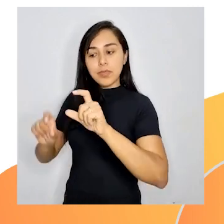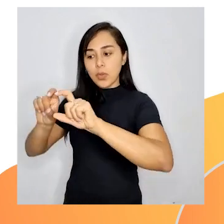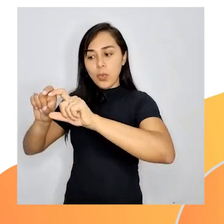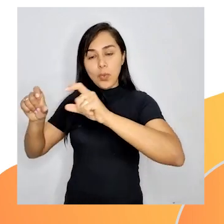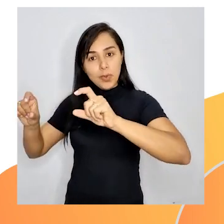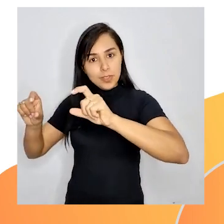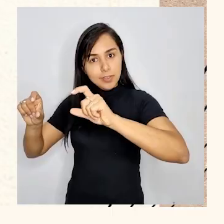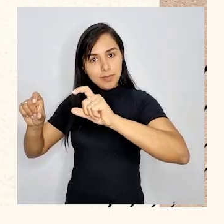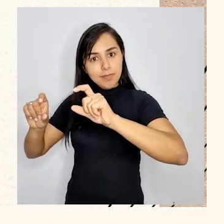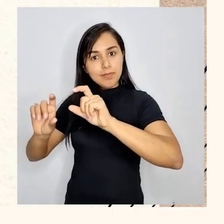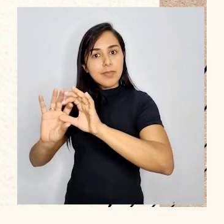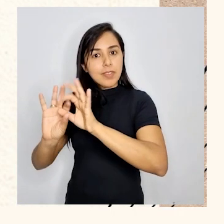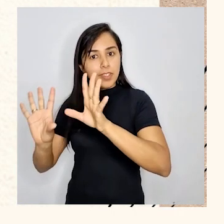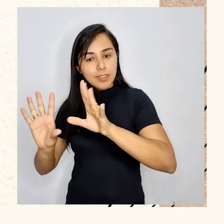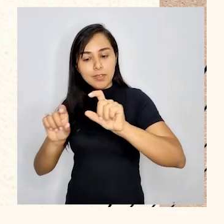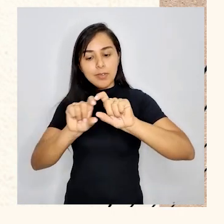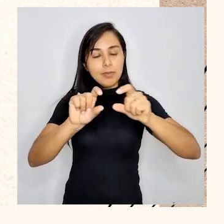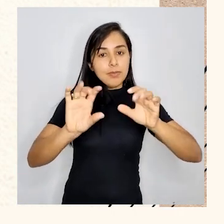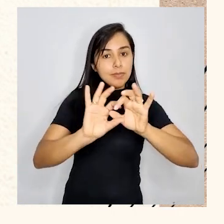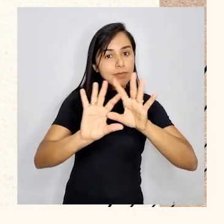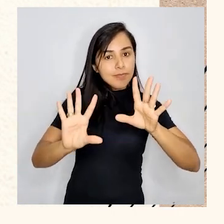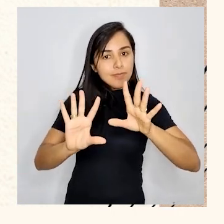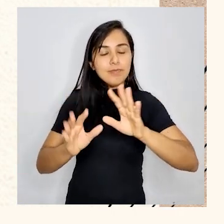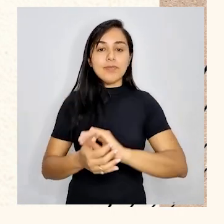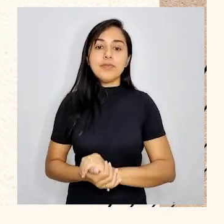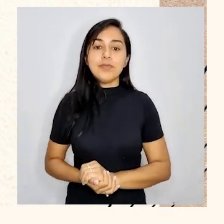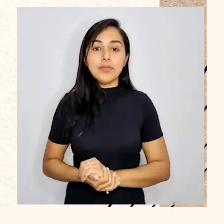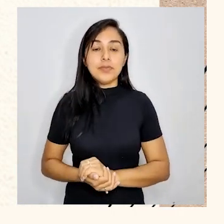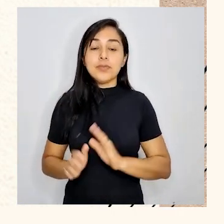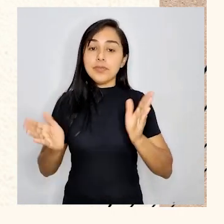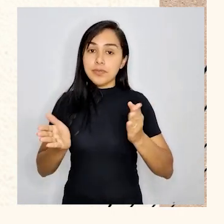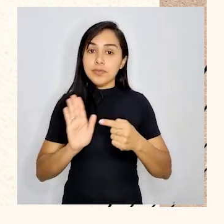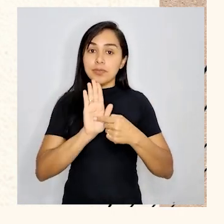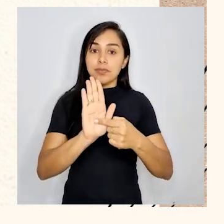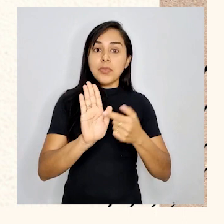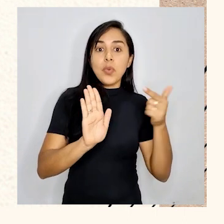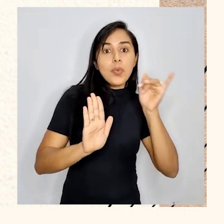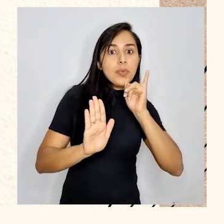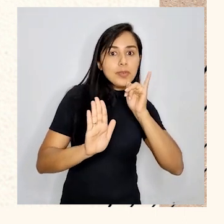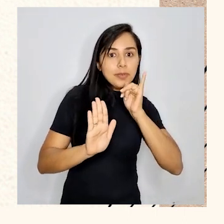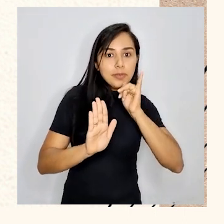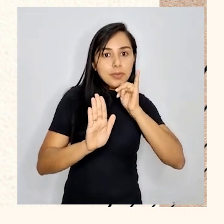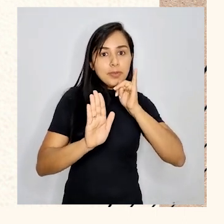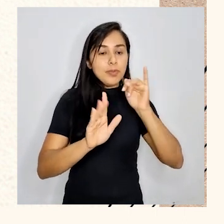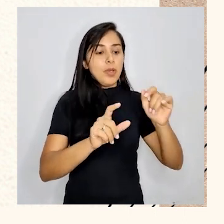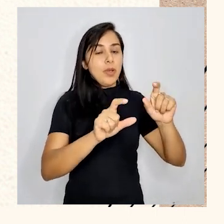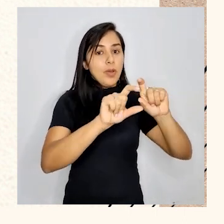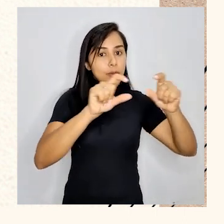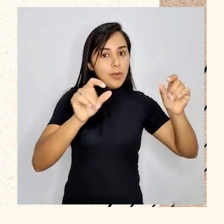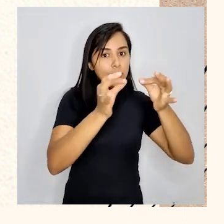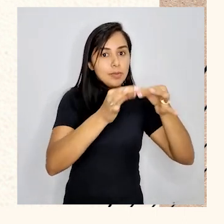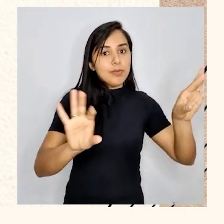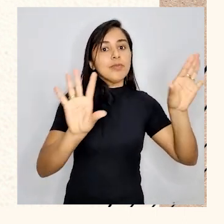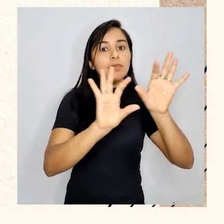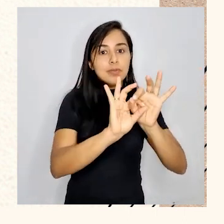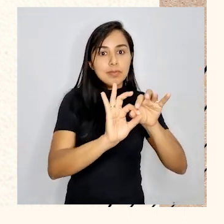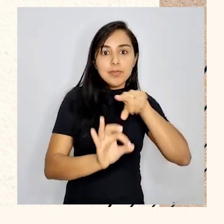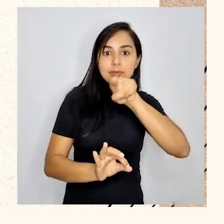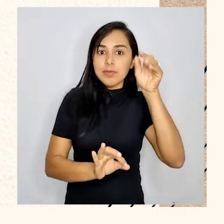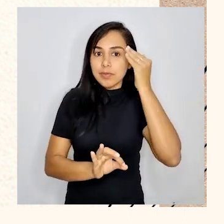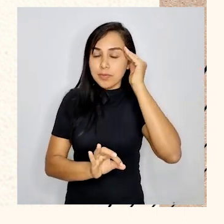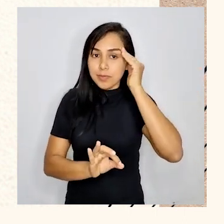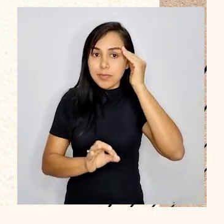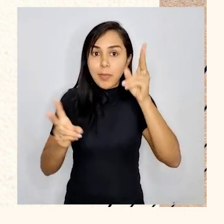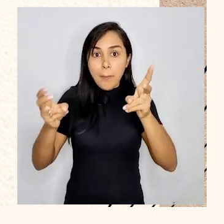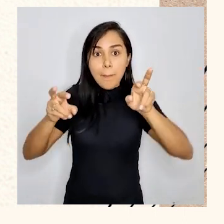dependência sintática. Agora eu vou mostrar para vocês um exemplo de oração subordinada para vocês entenderem a diferença